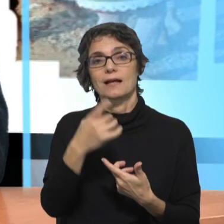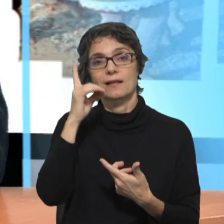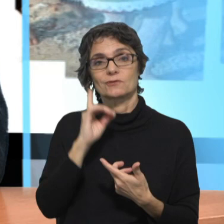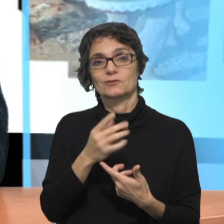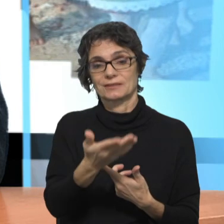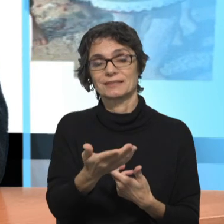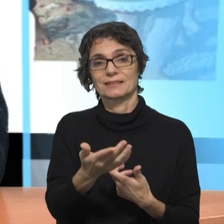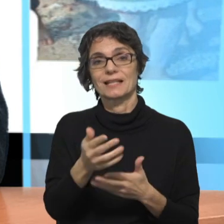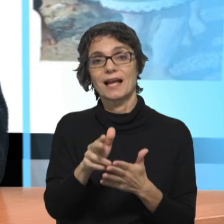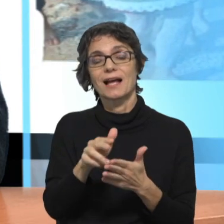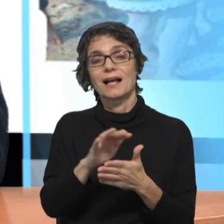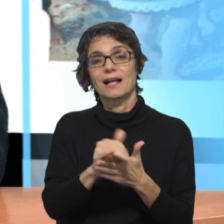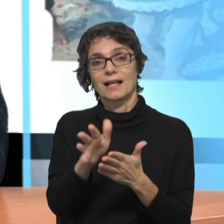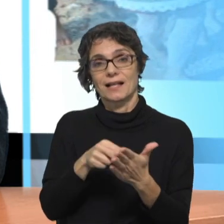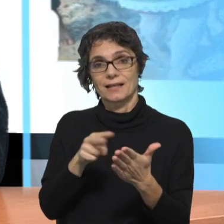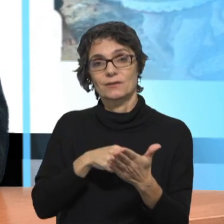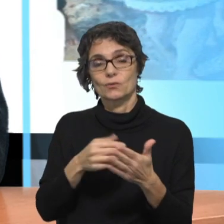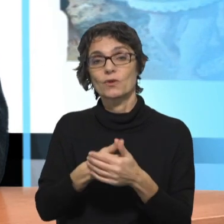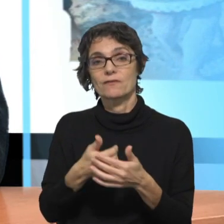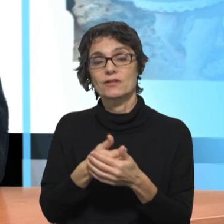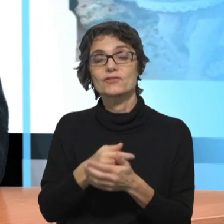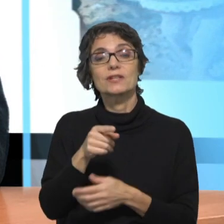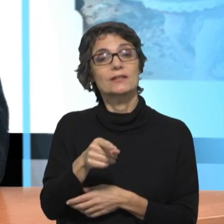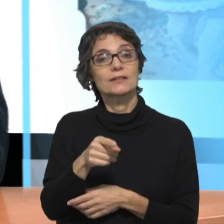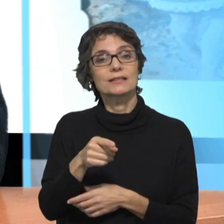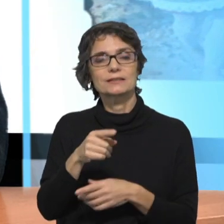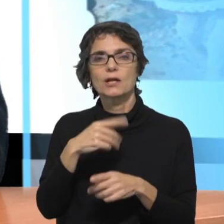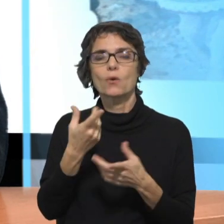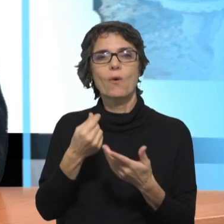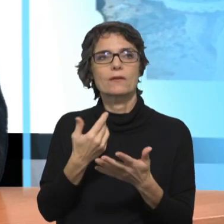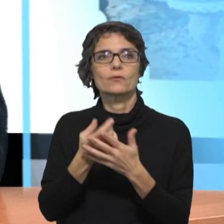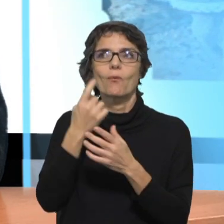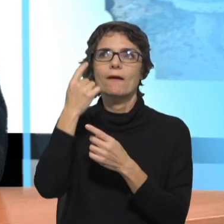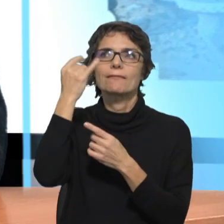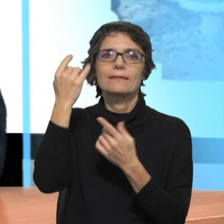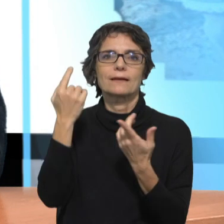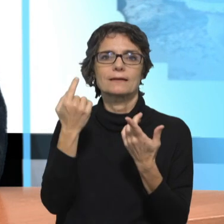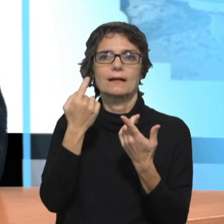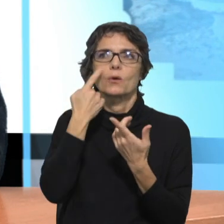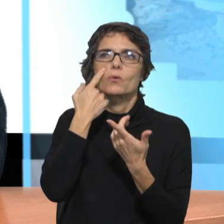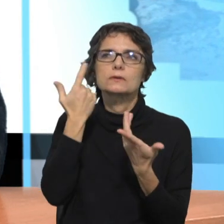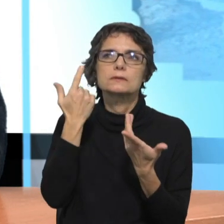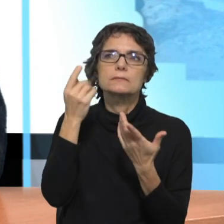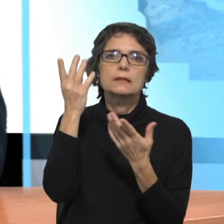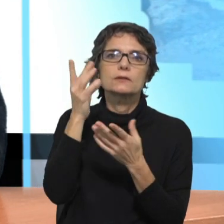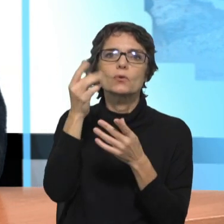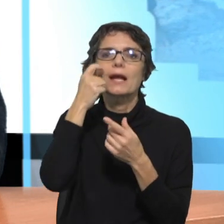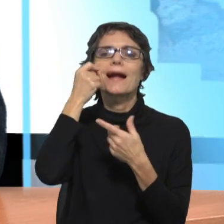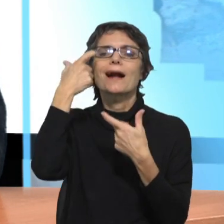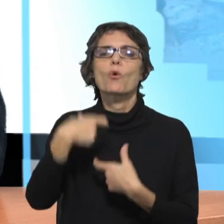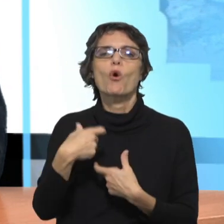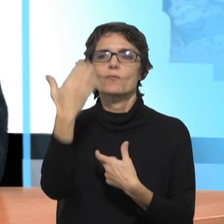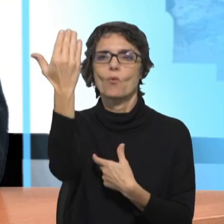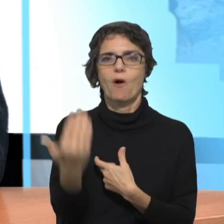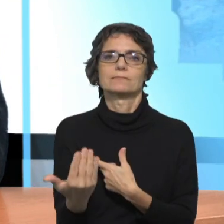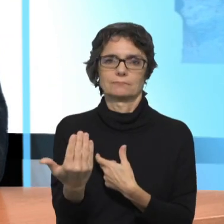na leitura do Evangelho do dia, que é o Verbo faz-se carne. Pode ser escutado, pode ser tocado, pode ser